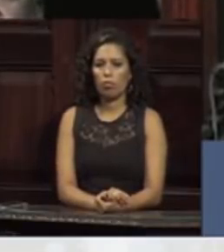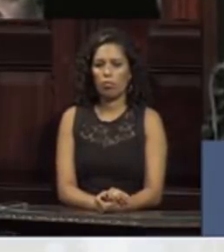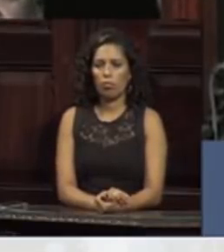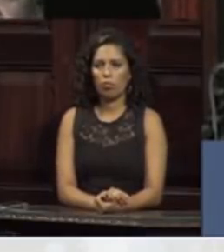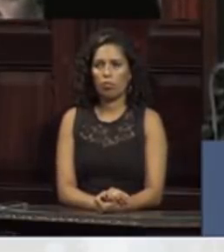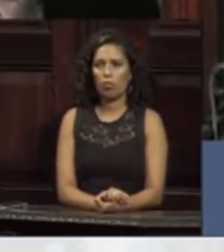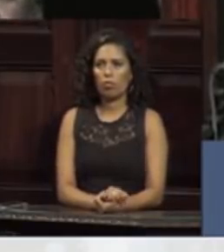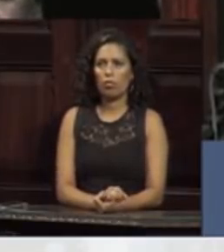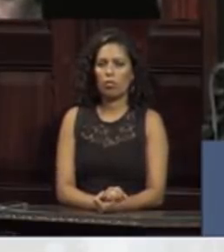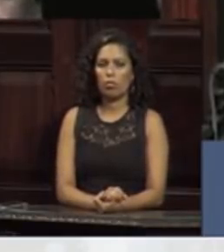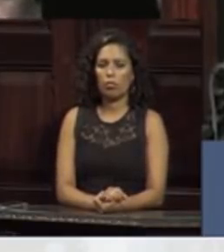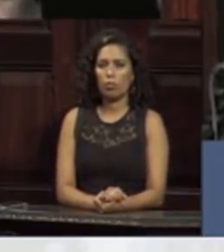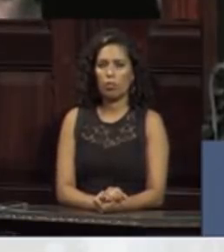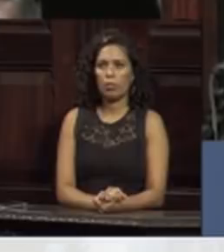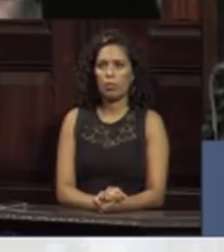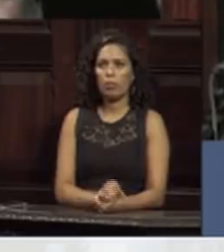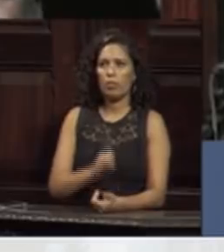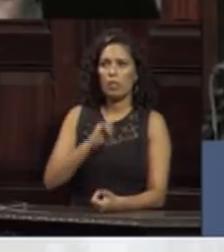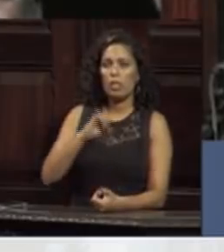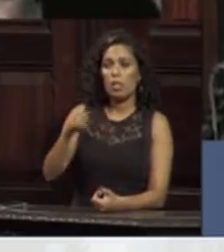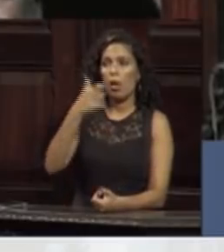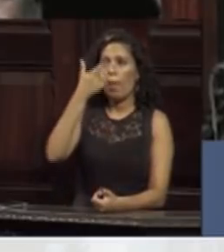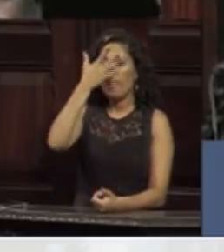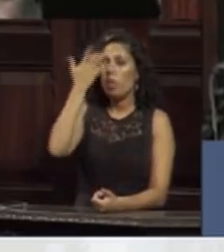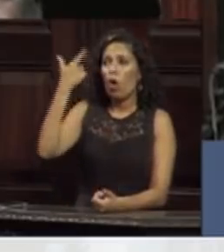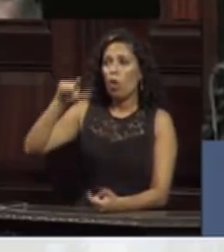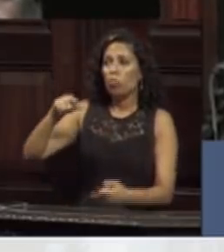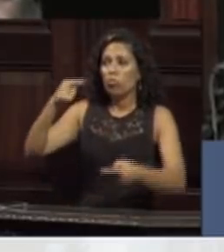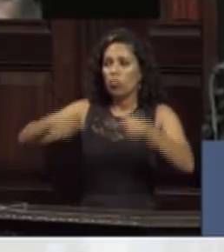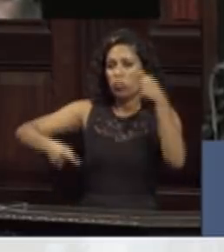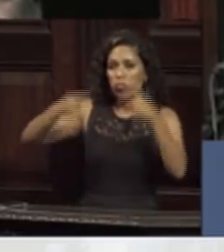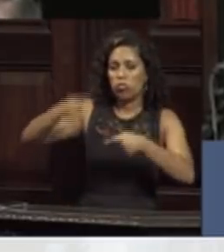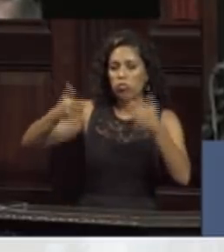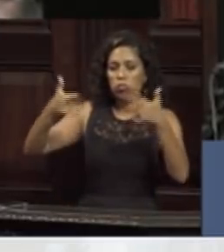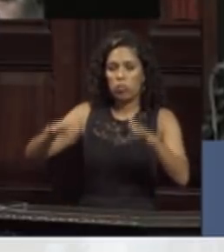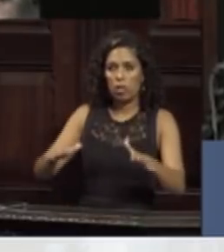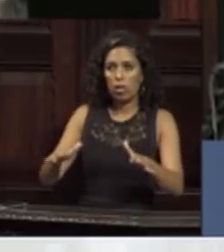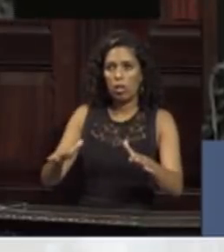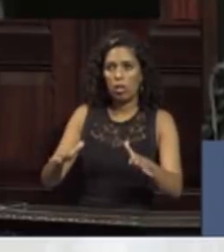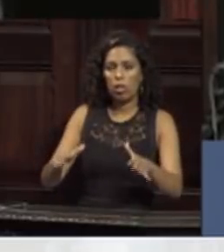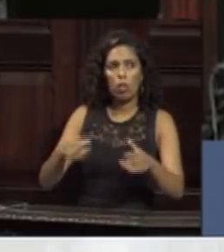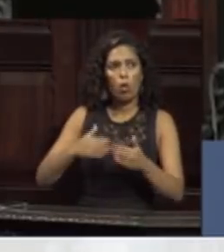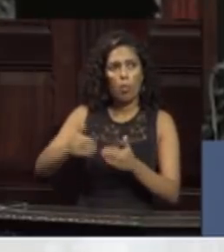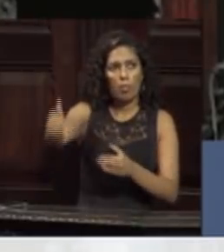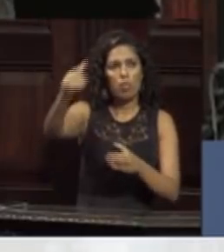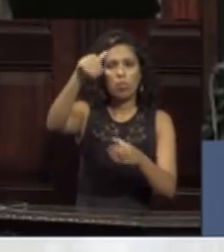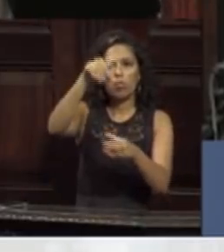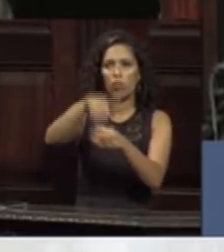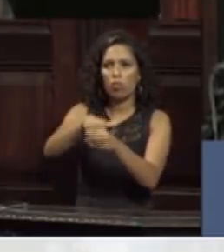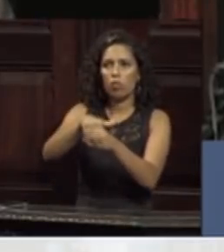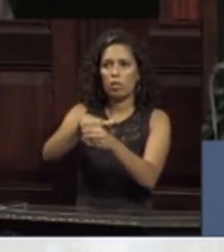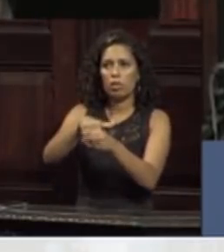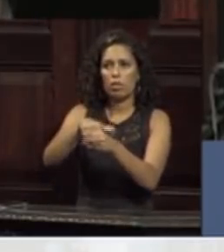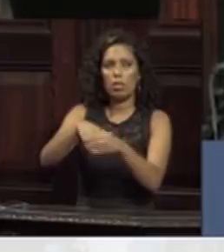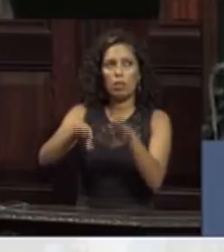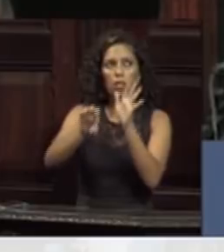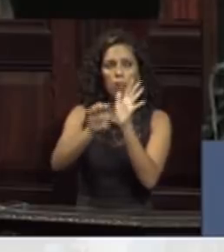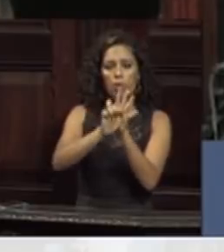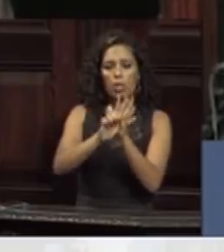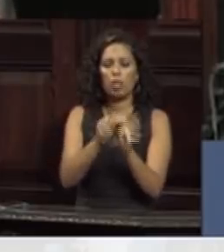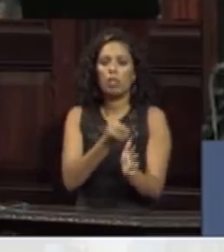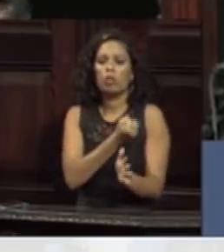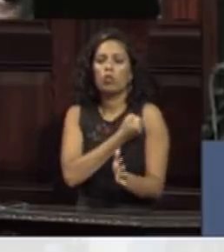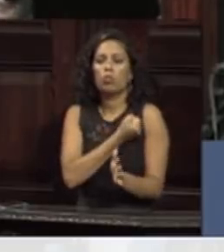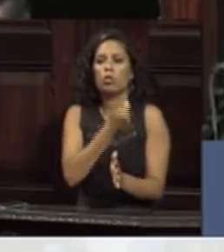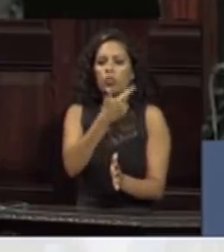Não havendo quem queira discutir, quer dar discussão. Em votação, destaque a emenda número